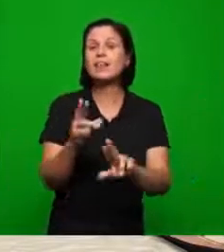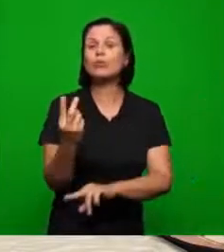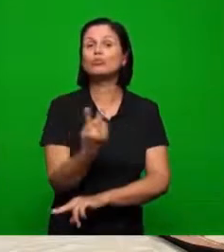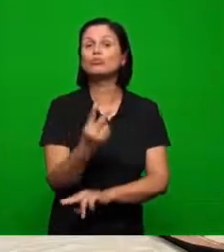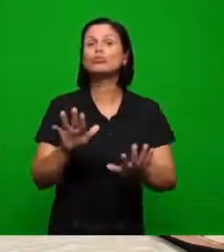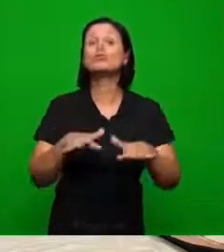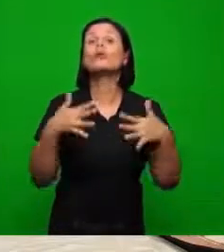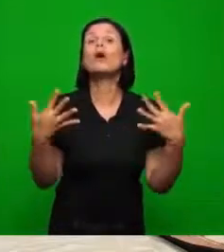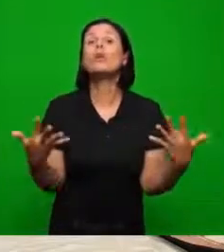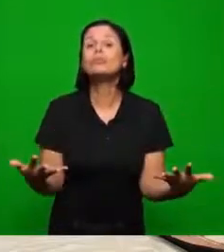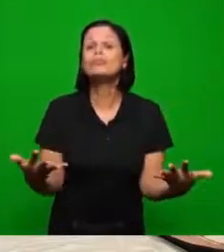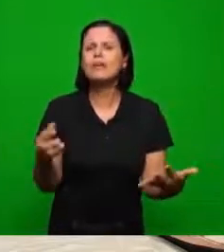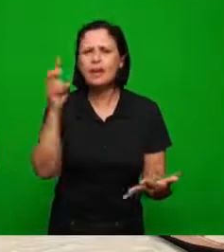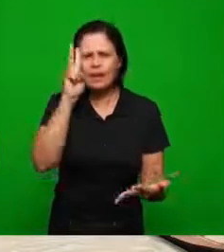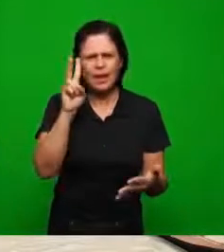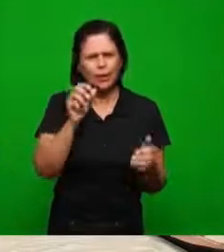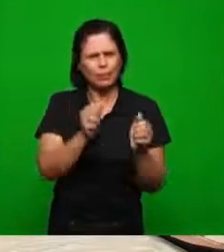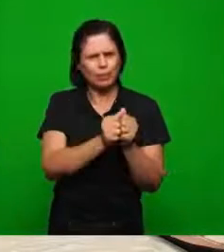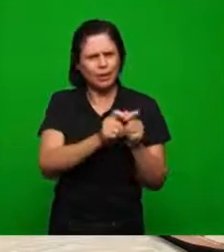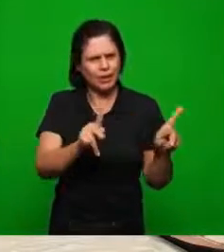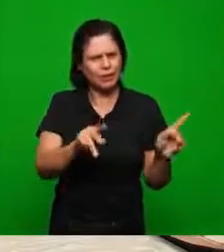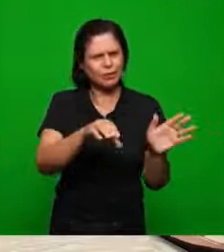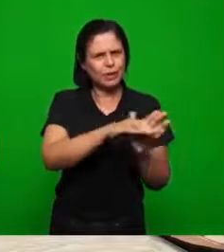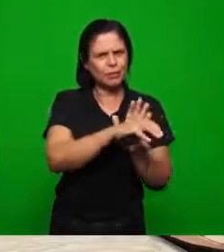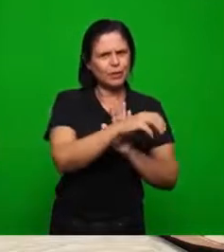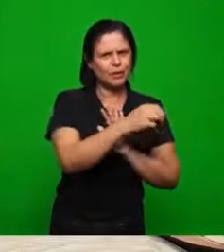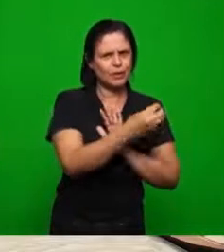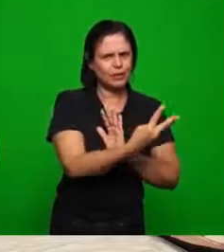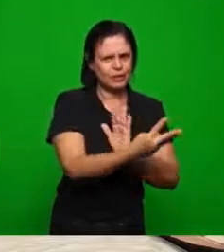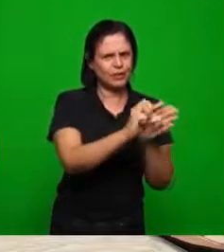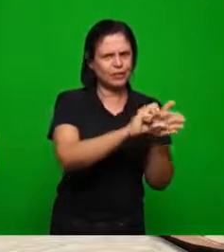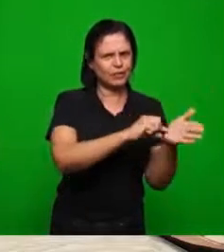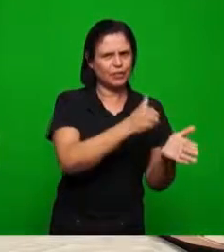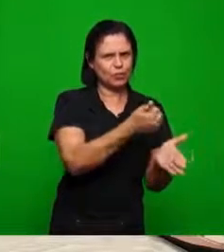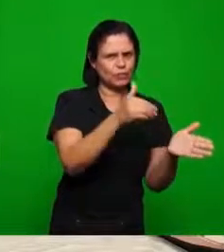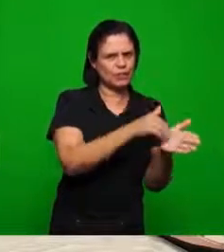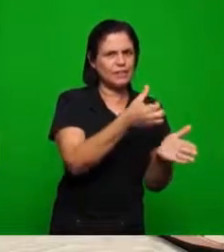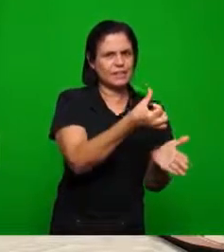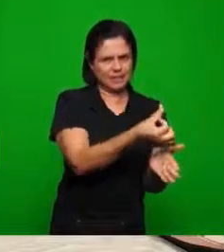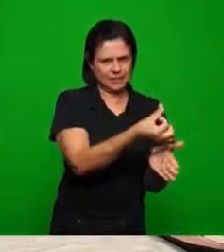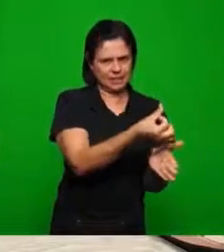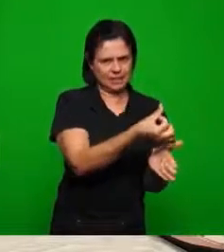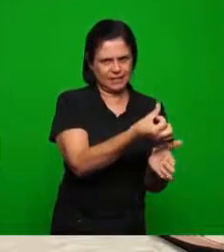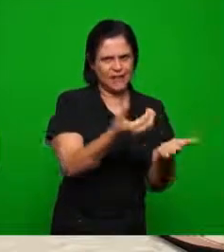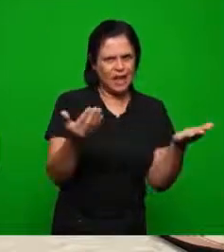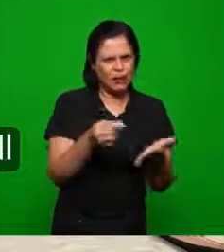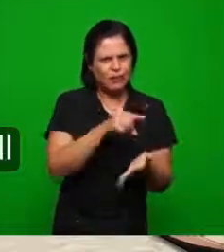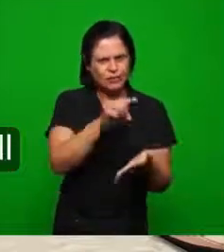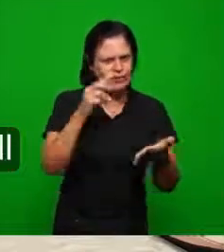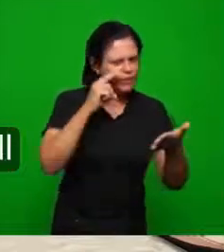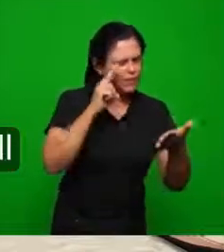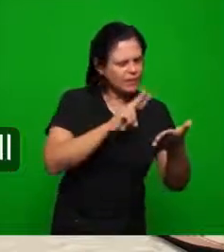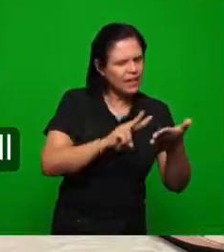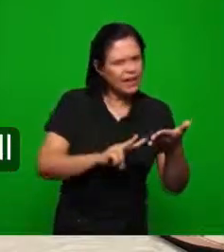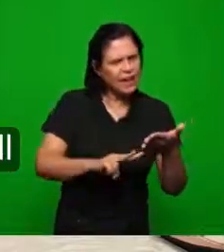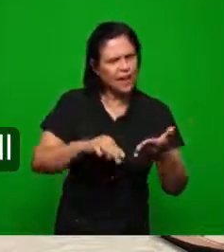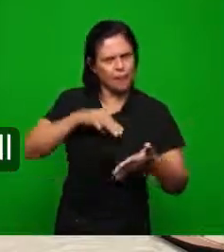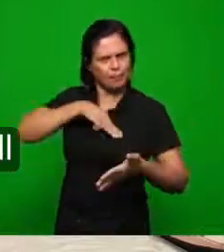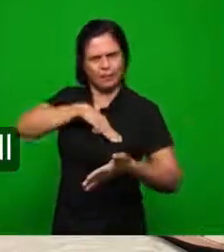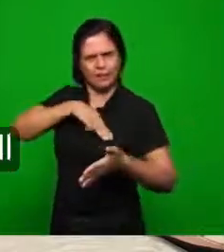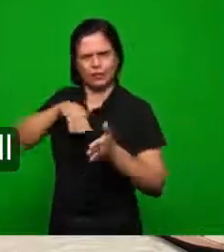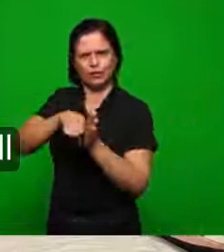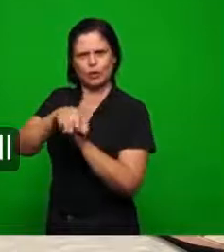de Apocalipse, no capítulo 3 de Apocalipse, versos 1 a 6. Os irmãos então irão ler Mateus